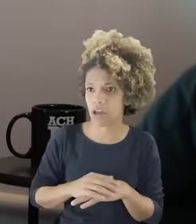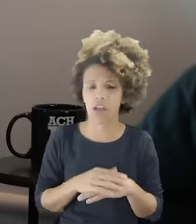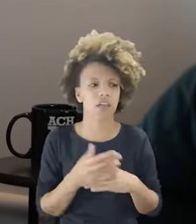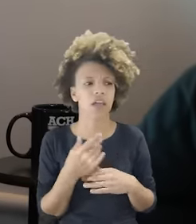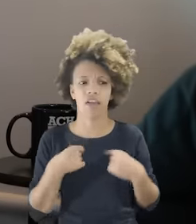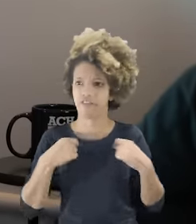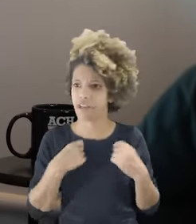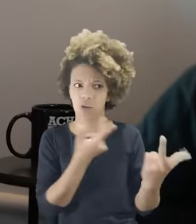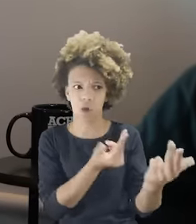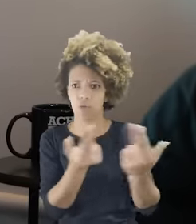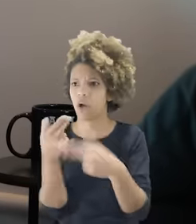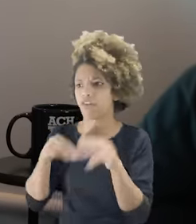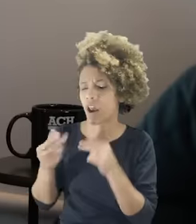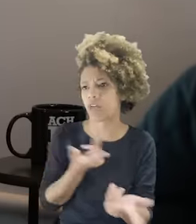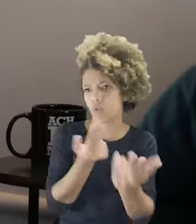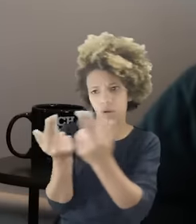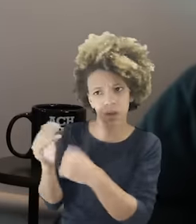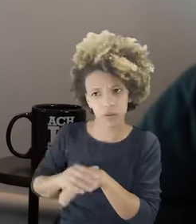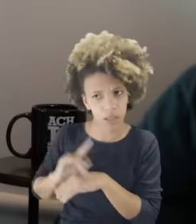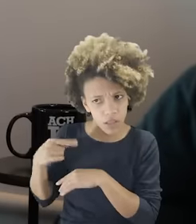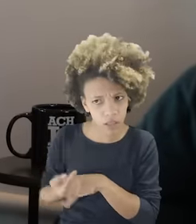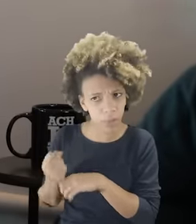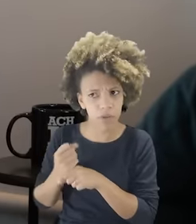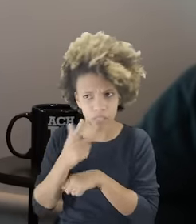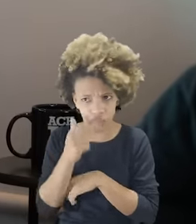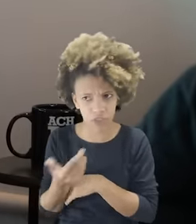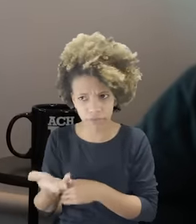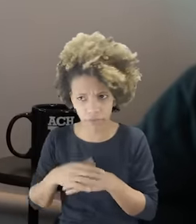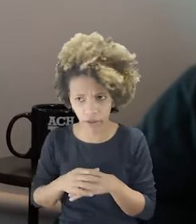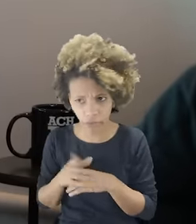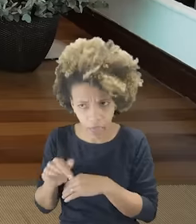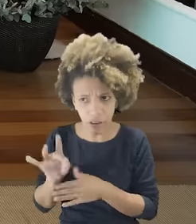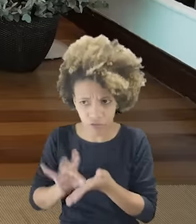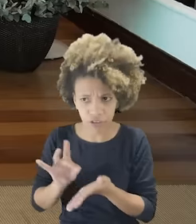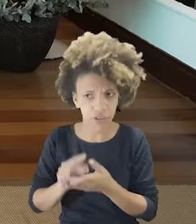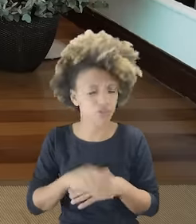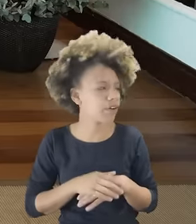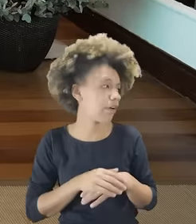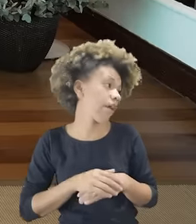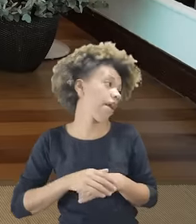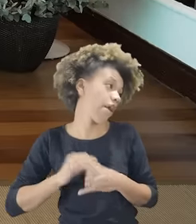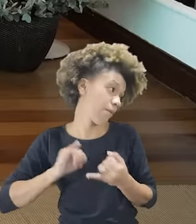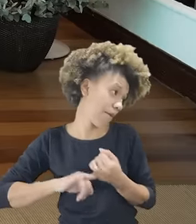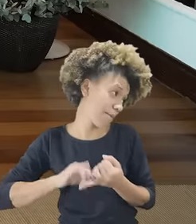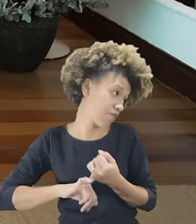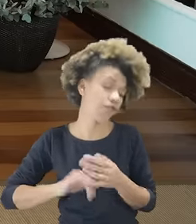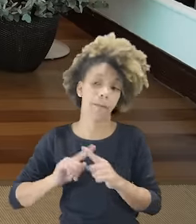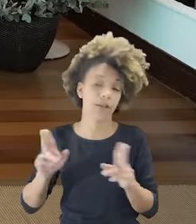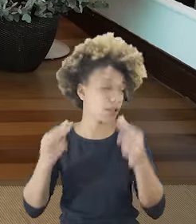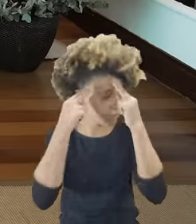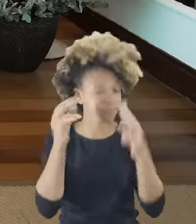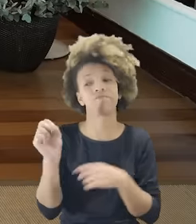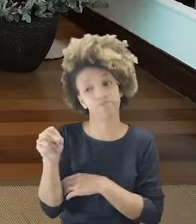igual a outra se vestir a outra sair com o marido da outra Com o tempo ela já tava achando que era o que todo mundo chama Diamante Na verdade assim na verdade